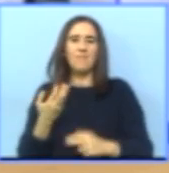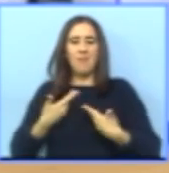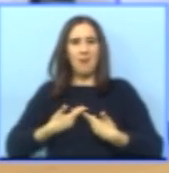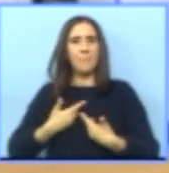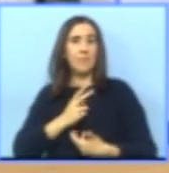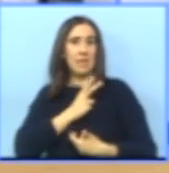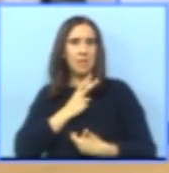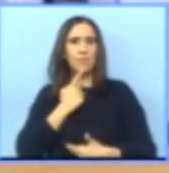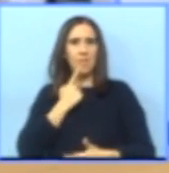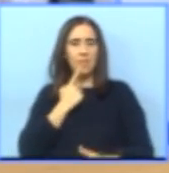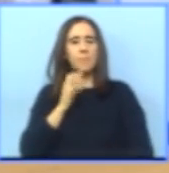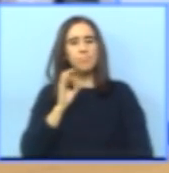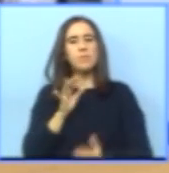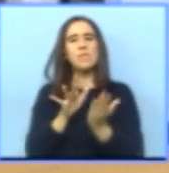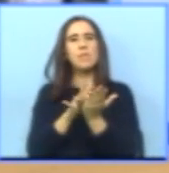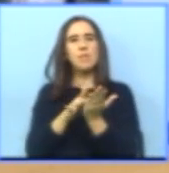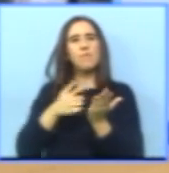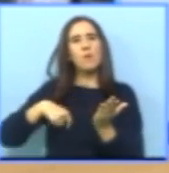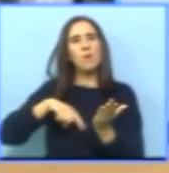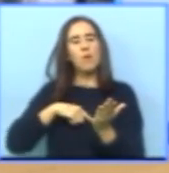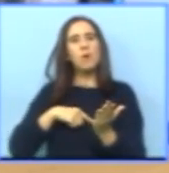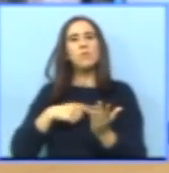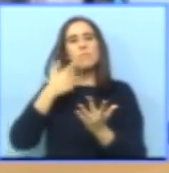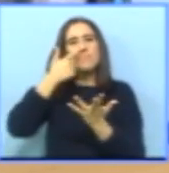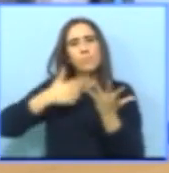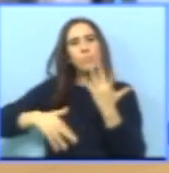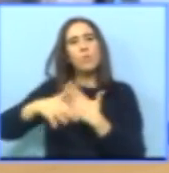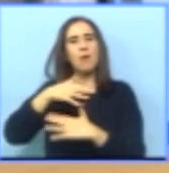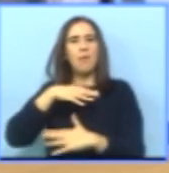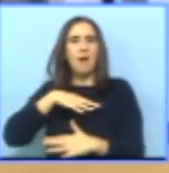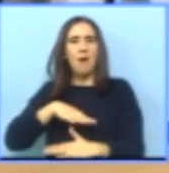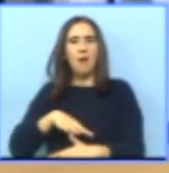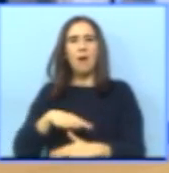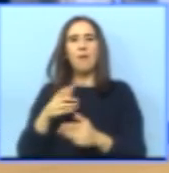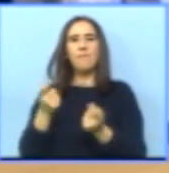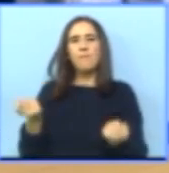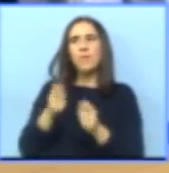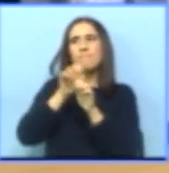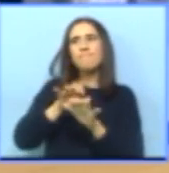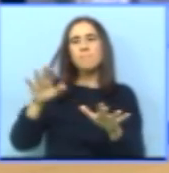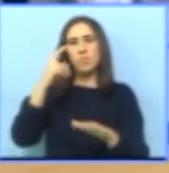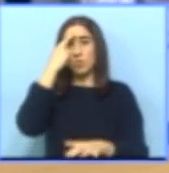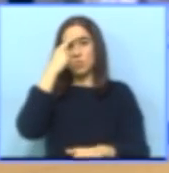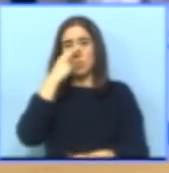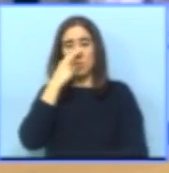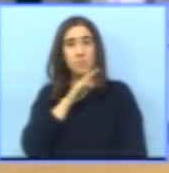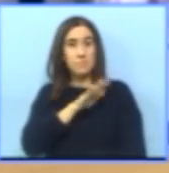académicos, trata-se de um livro que nós queremos popular, de divulgação de história e